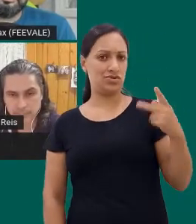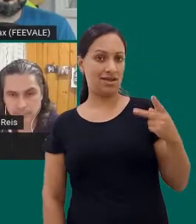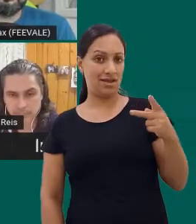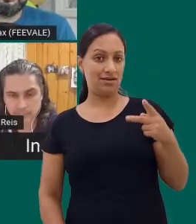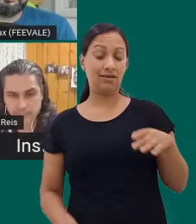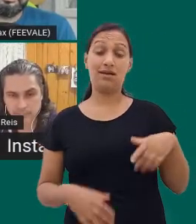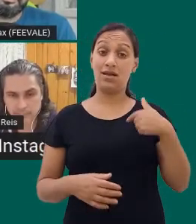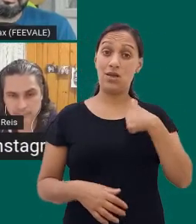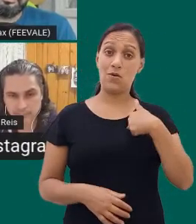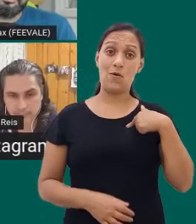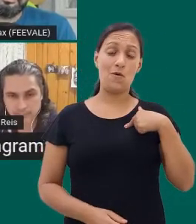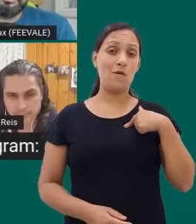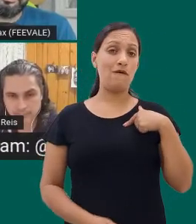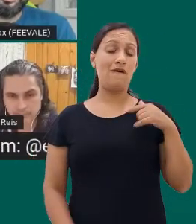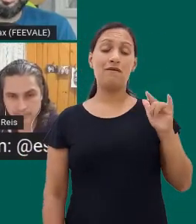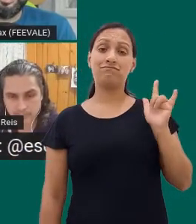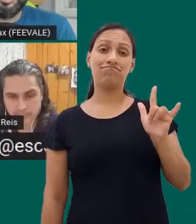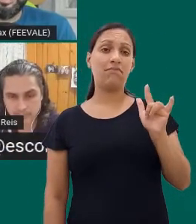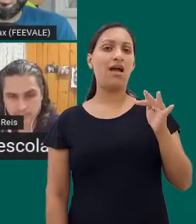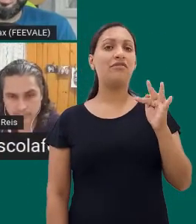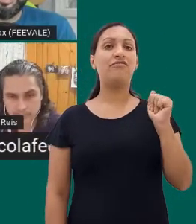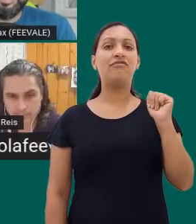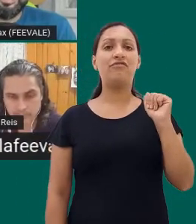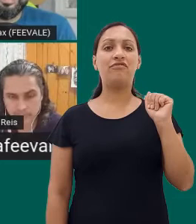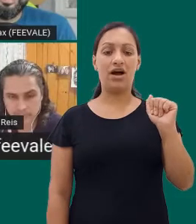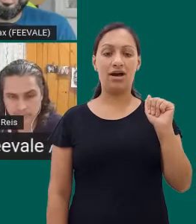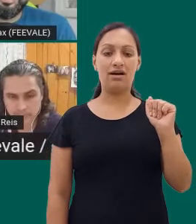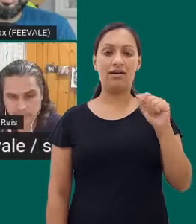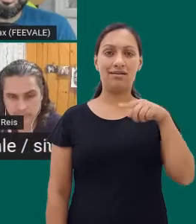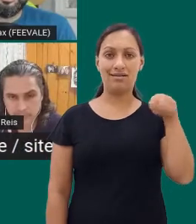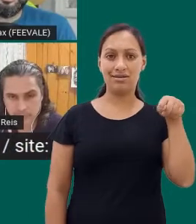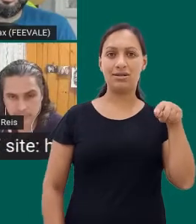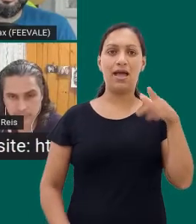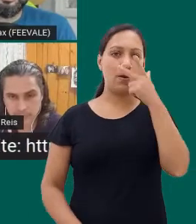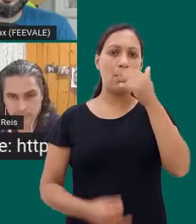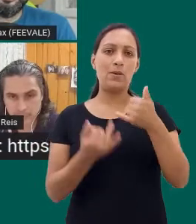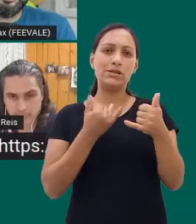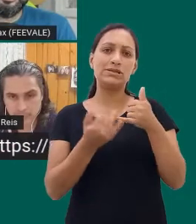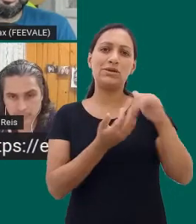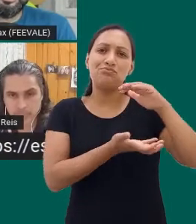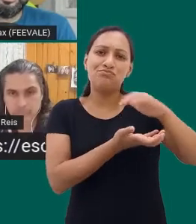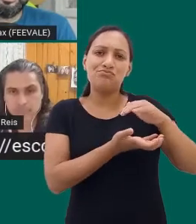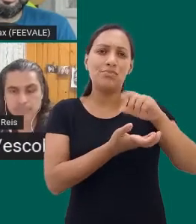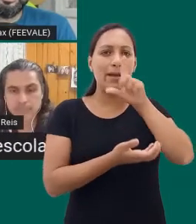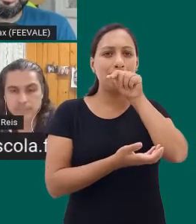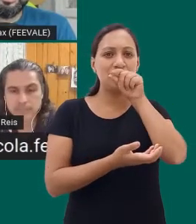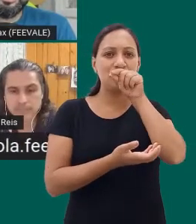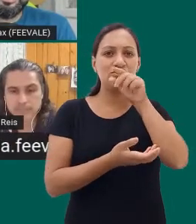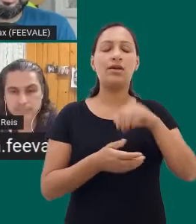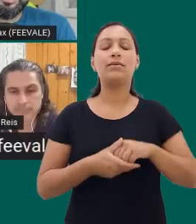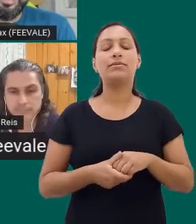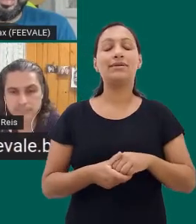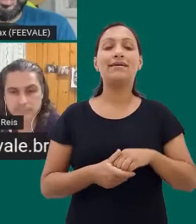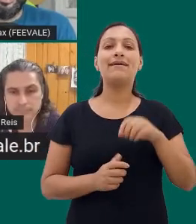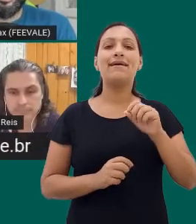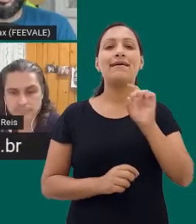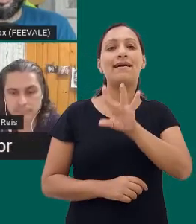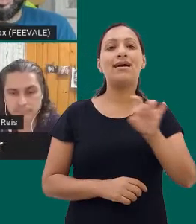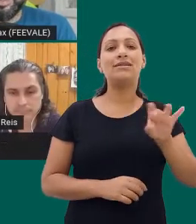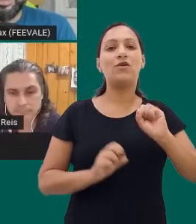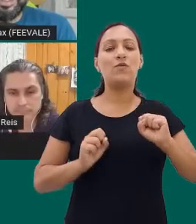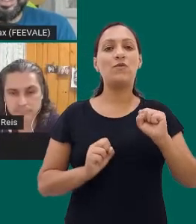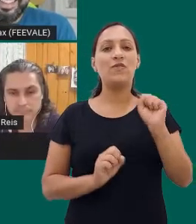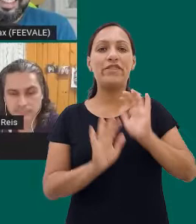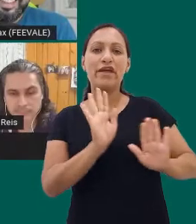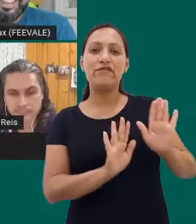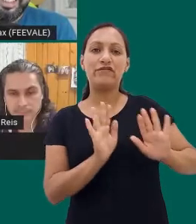eu sou uma fã, né, da mentoria, meus mentorandos são ali meus pintinhos, né? A gente, cada um defende os seus com unhas e dentes,